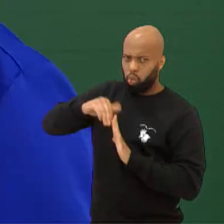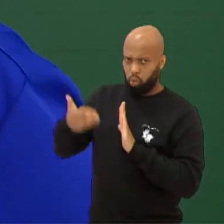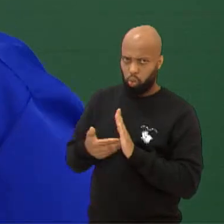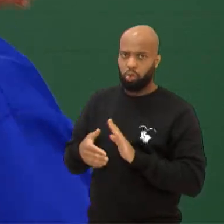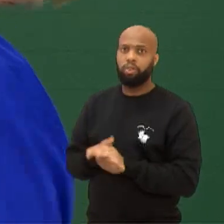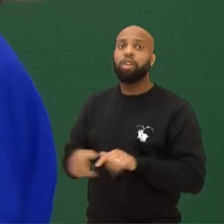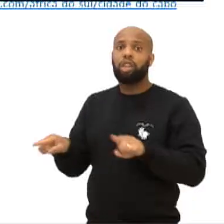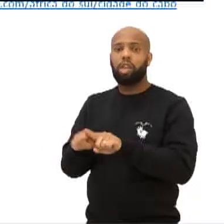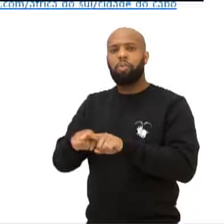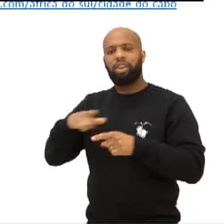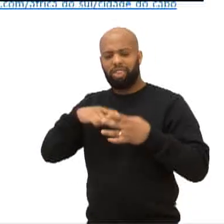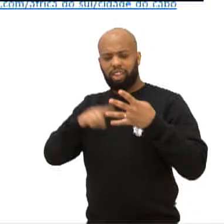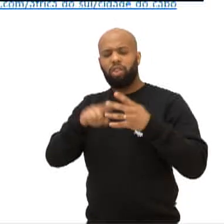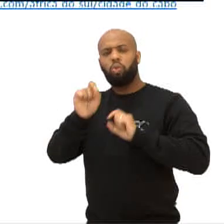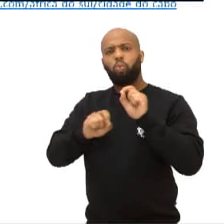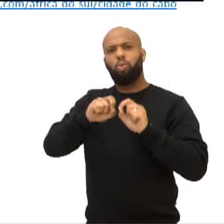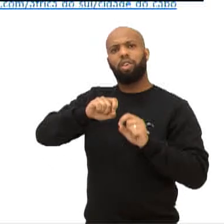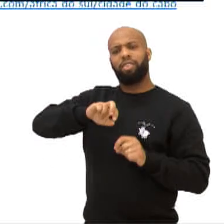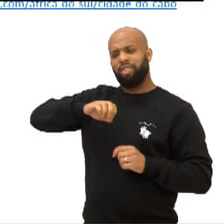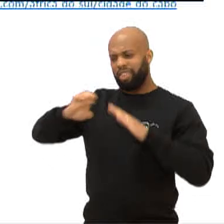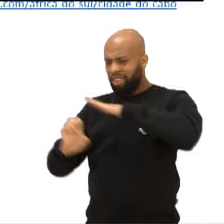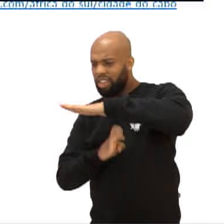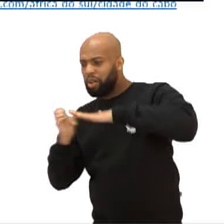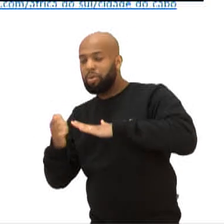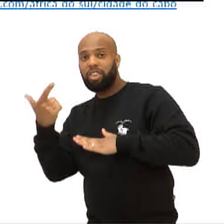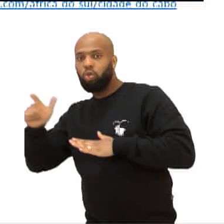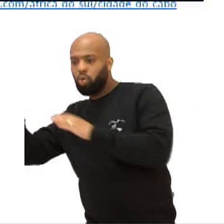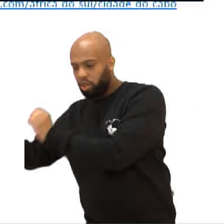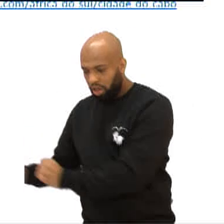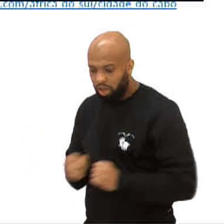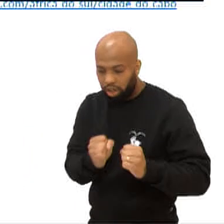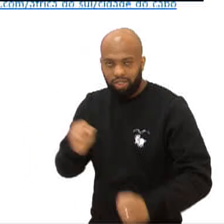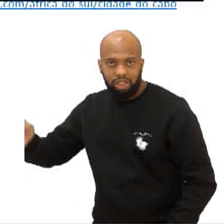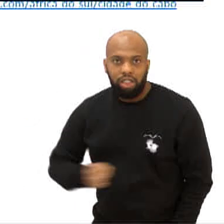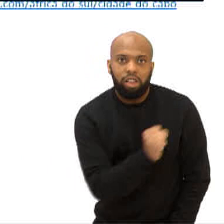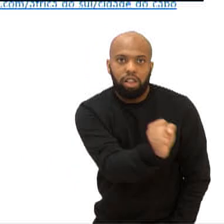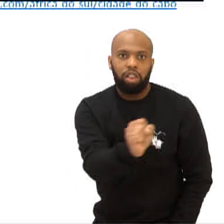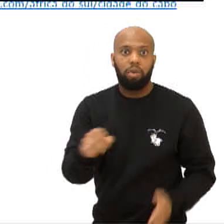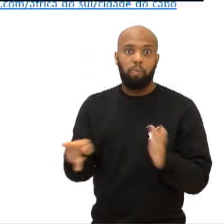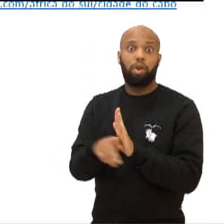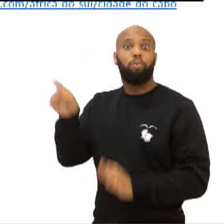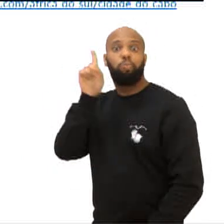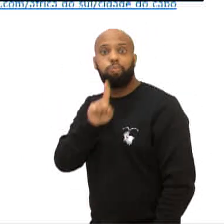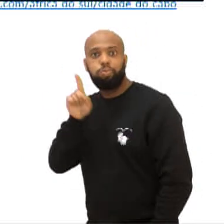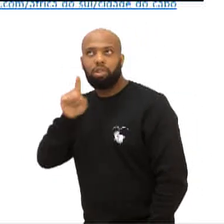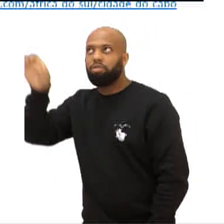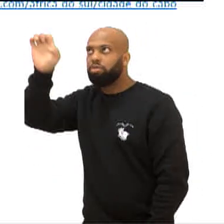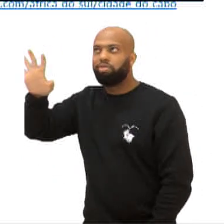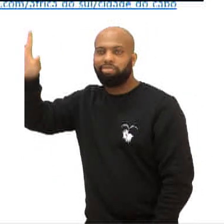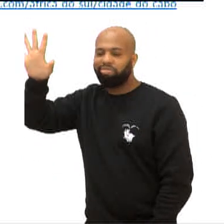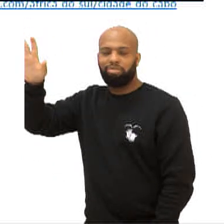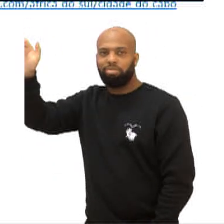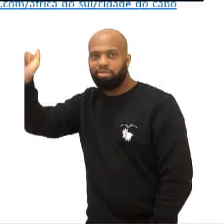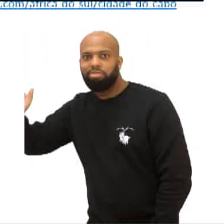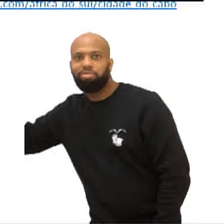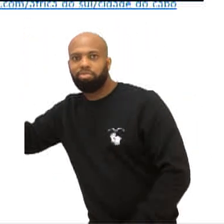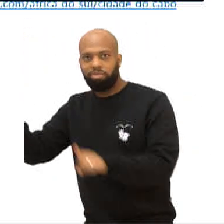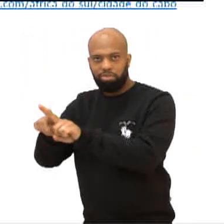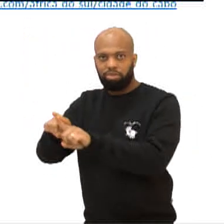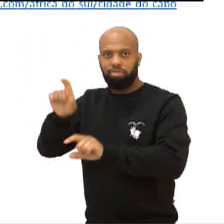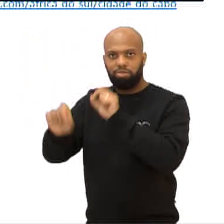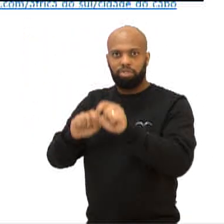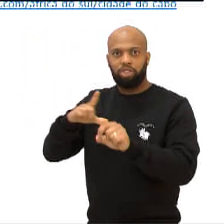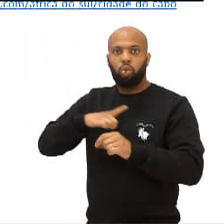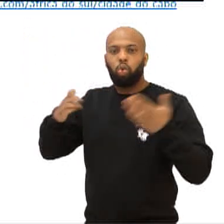Temos multinacionais de várias localidades, americanas, europeias, asiáticas, mais uma carência. A carência que se verifica